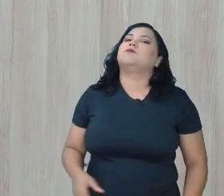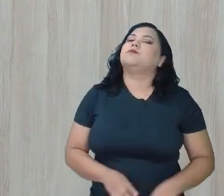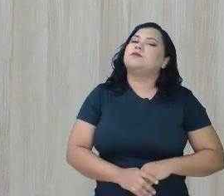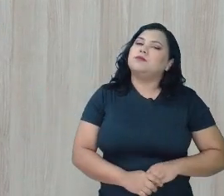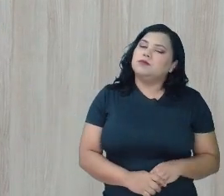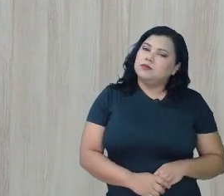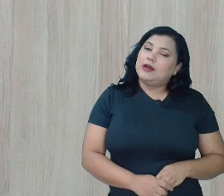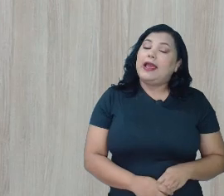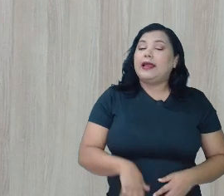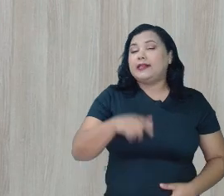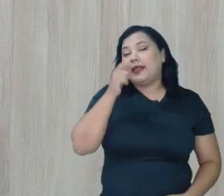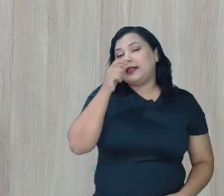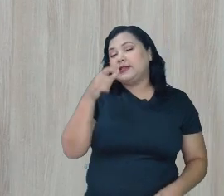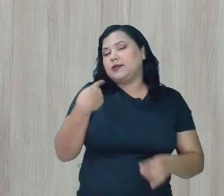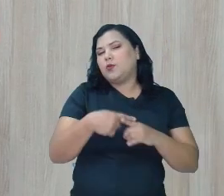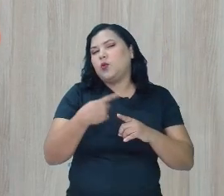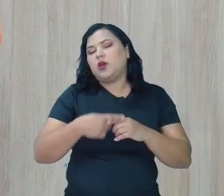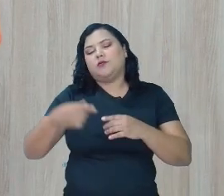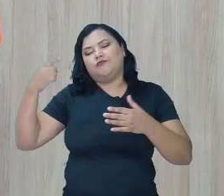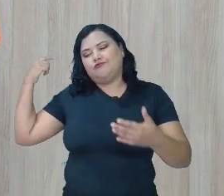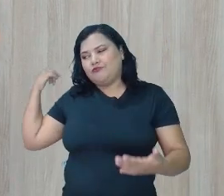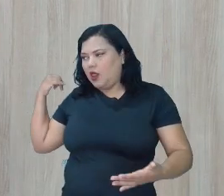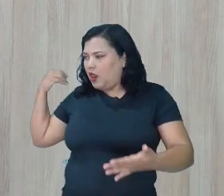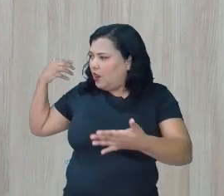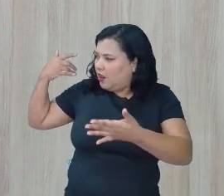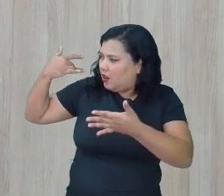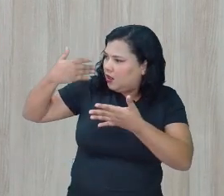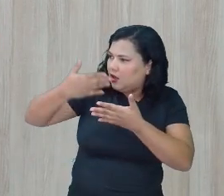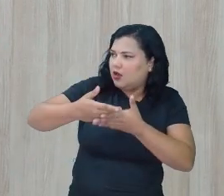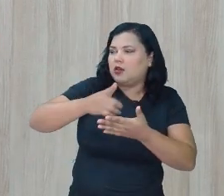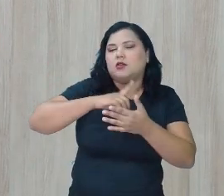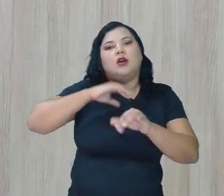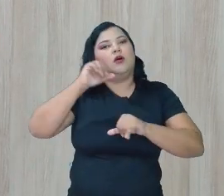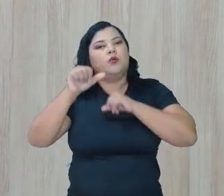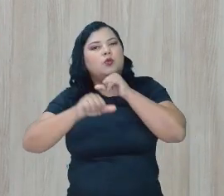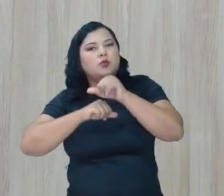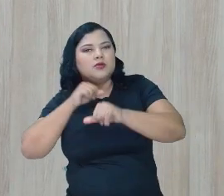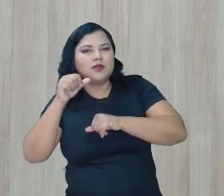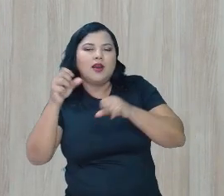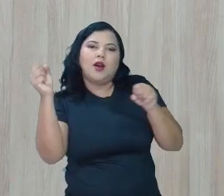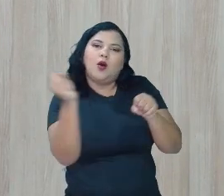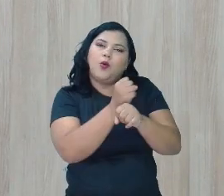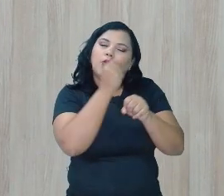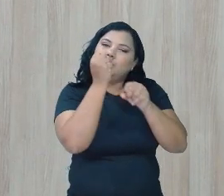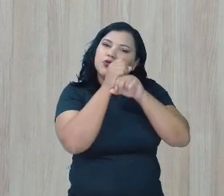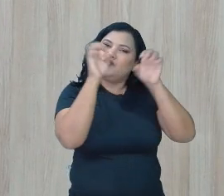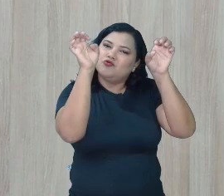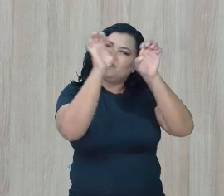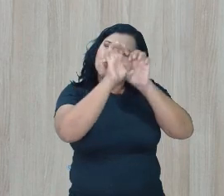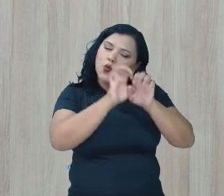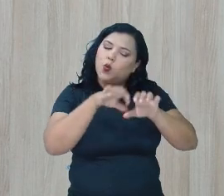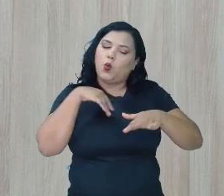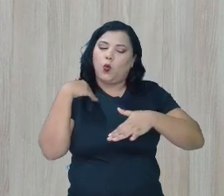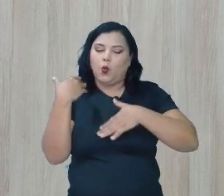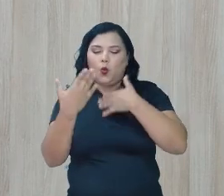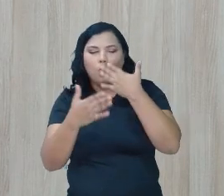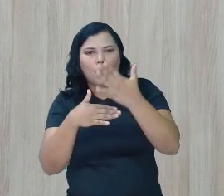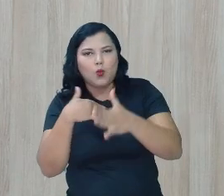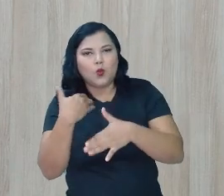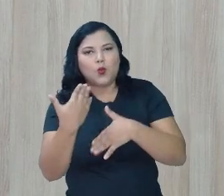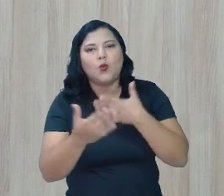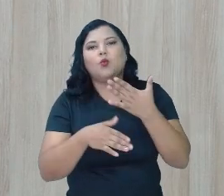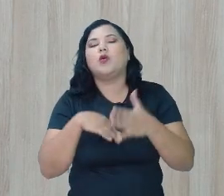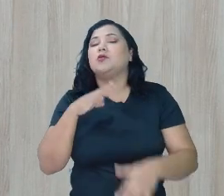para cá houve toda uma mudança, toda uma construção, não é? Todo um desenrolar